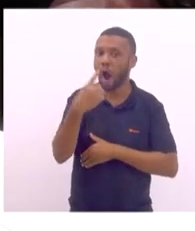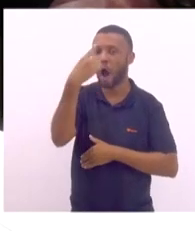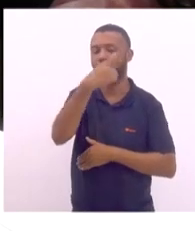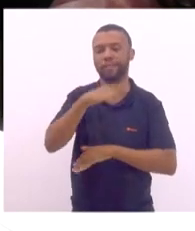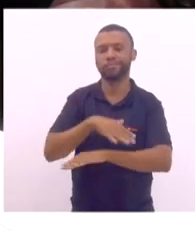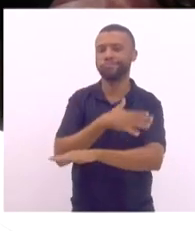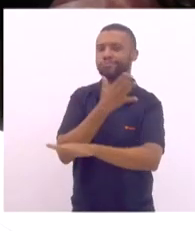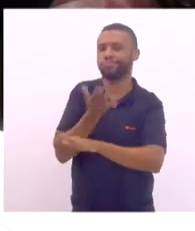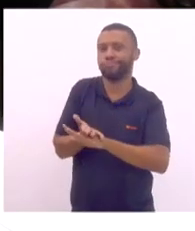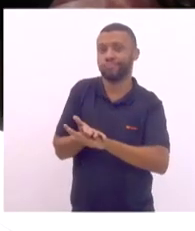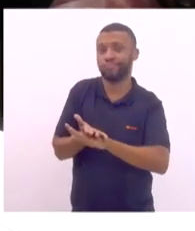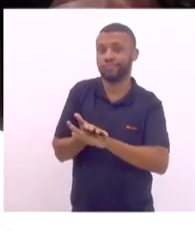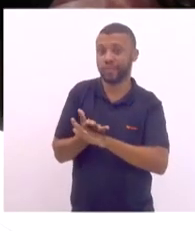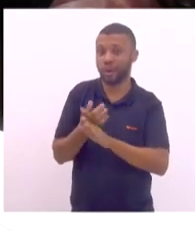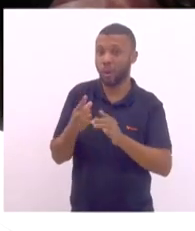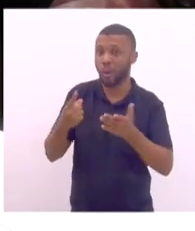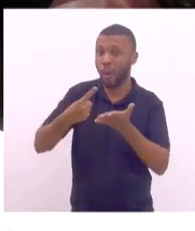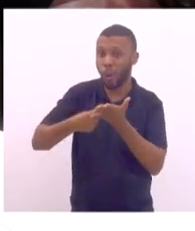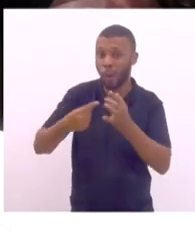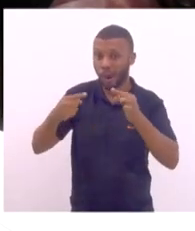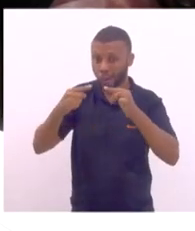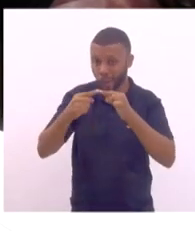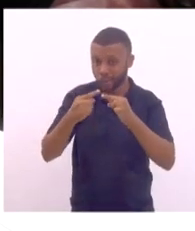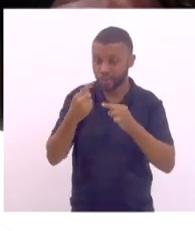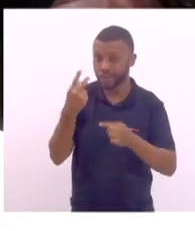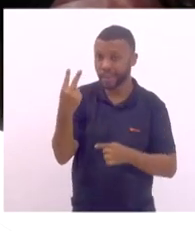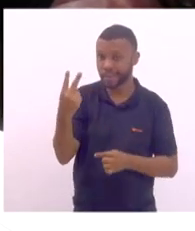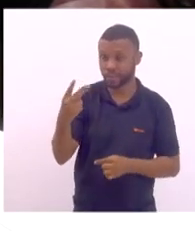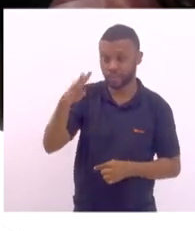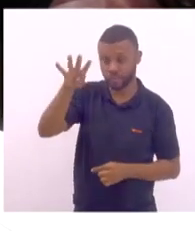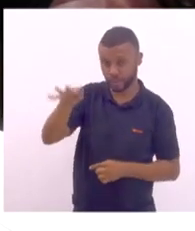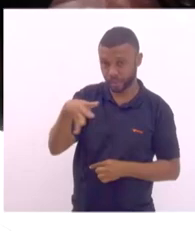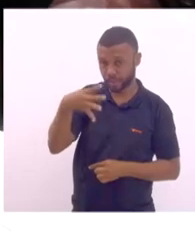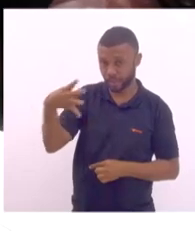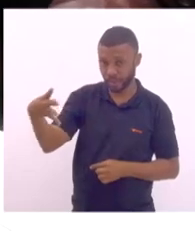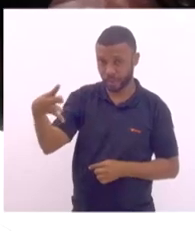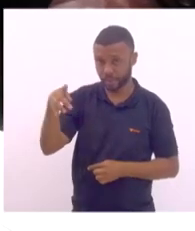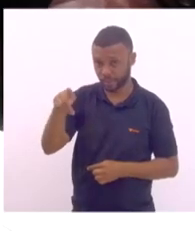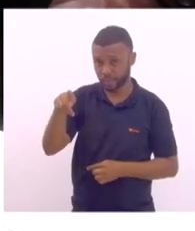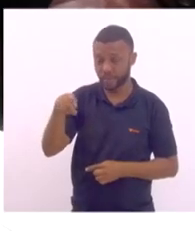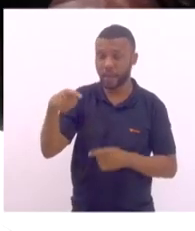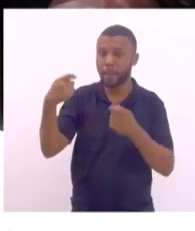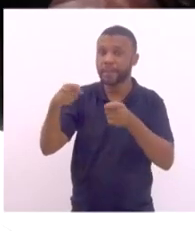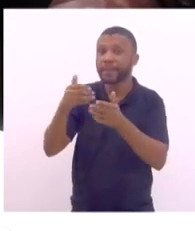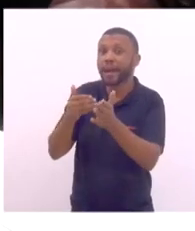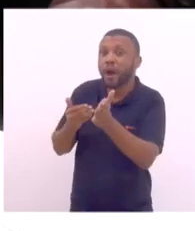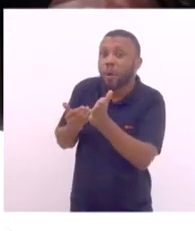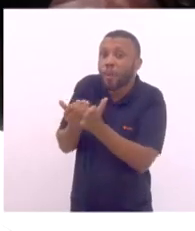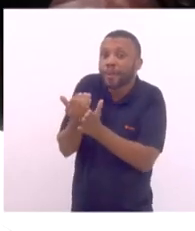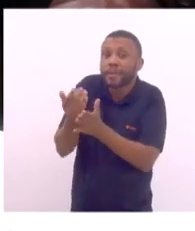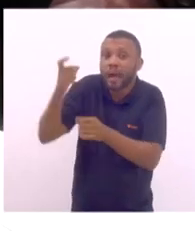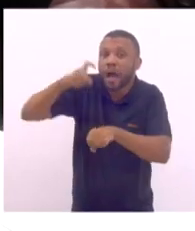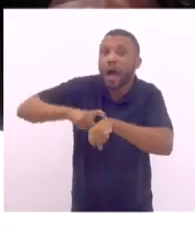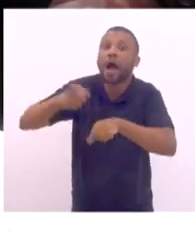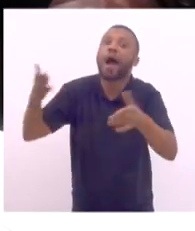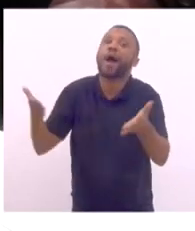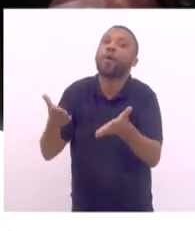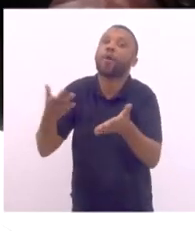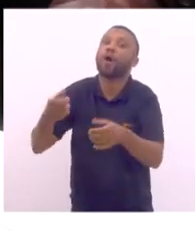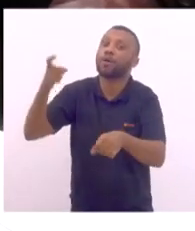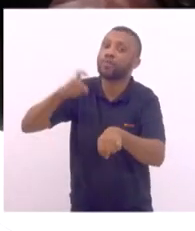duas tabelas, é isso que eu estou dizendo. Não, mas a segunda tabela é que a gente introduziria agora, na hora que